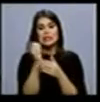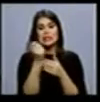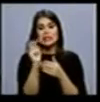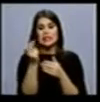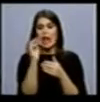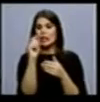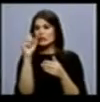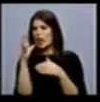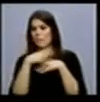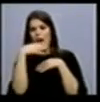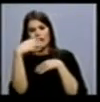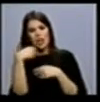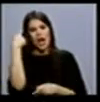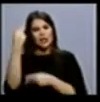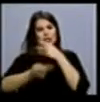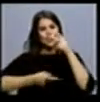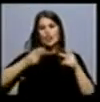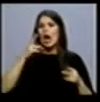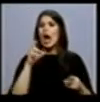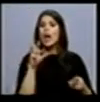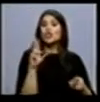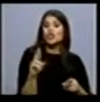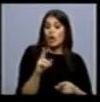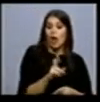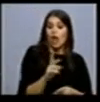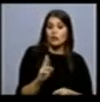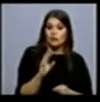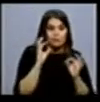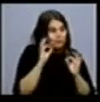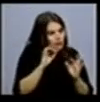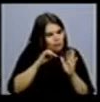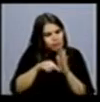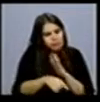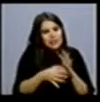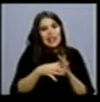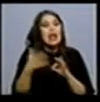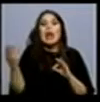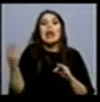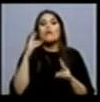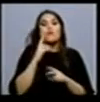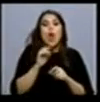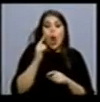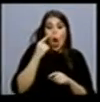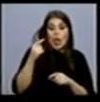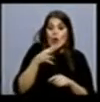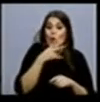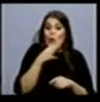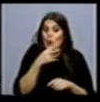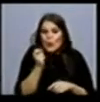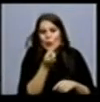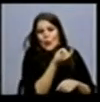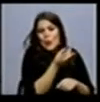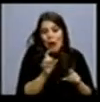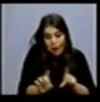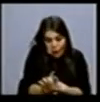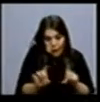o espectro em raio-x. Em raio-x, precisamente, desta nebulosa. E o que é que encontraram? Estás a ver aquelas cores diferentes que nós estamos a ver ali em baixo? Pois